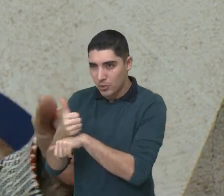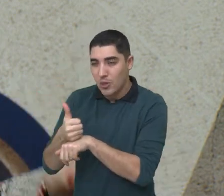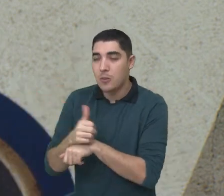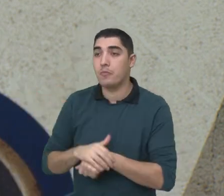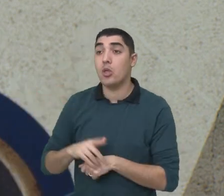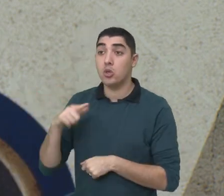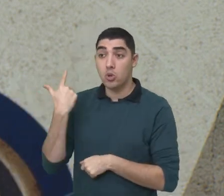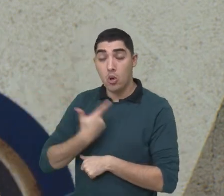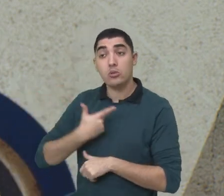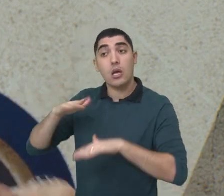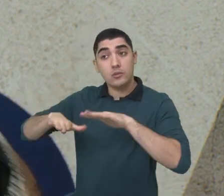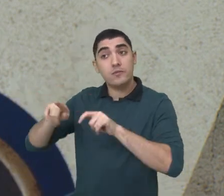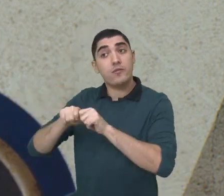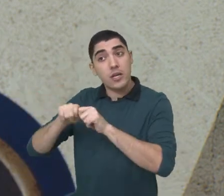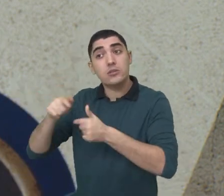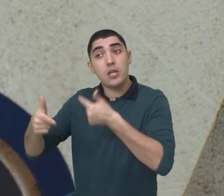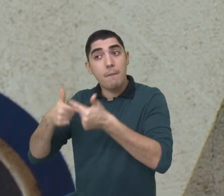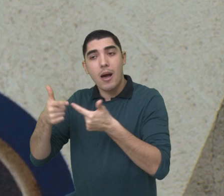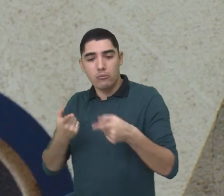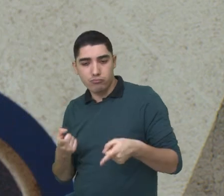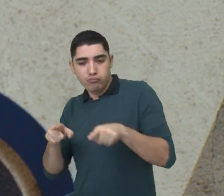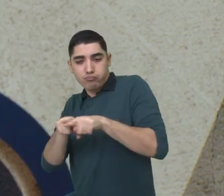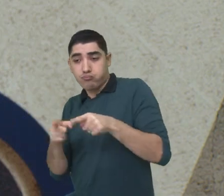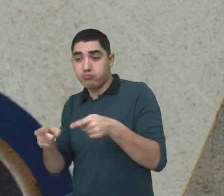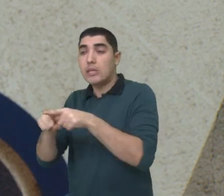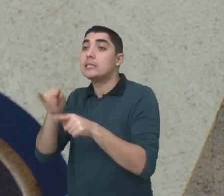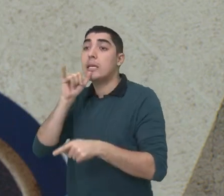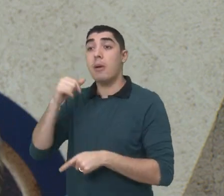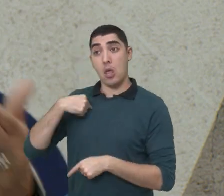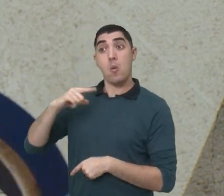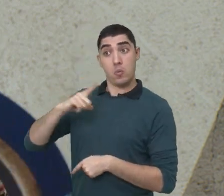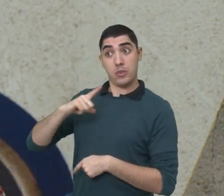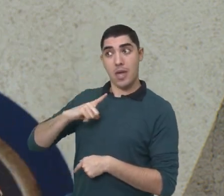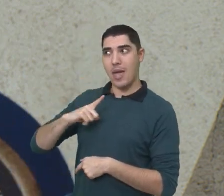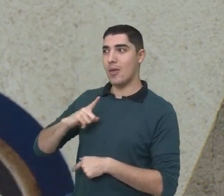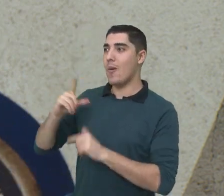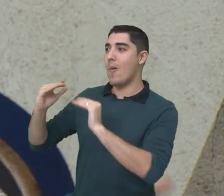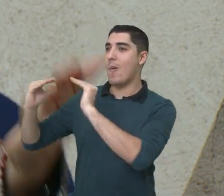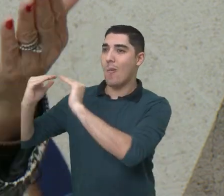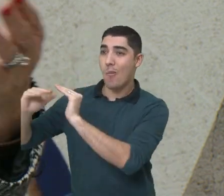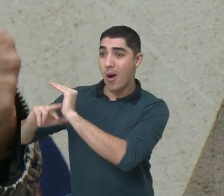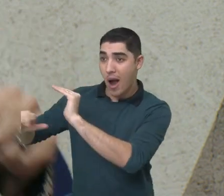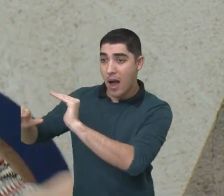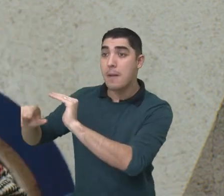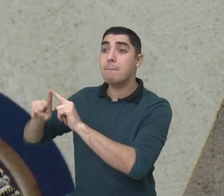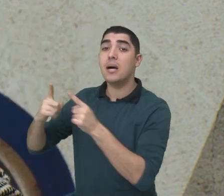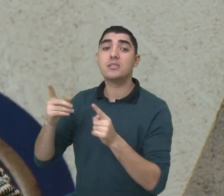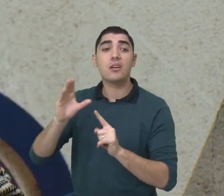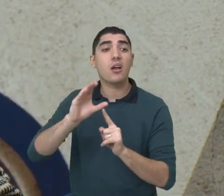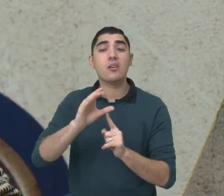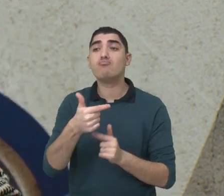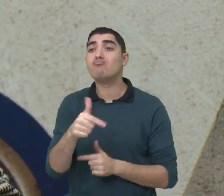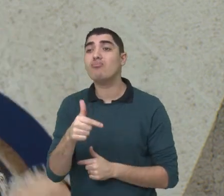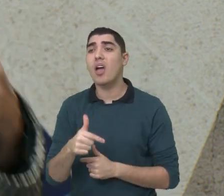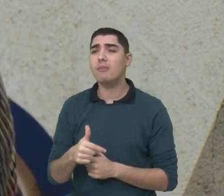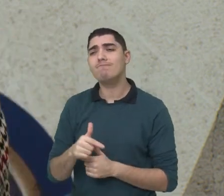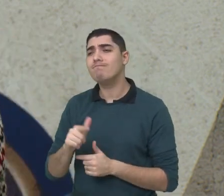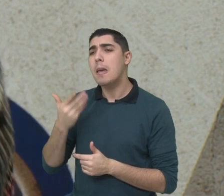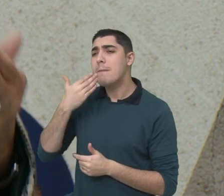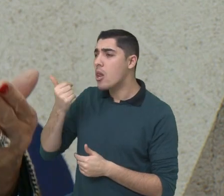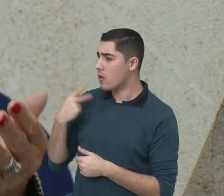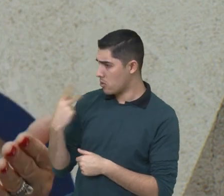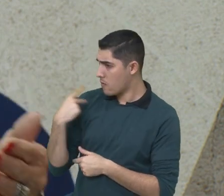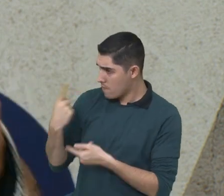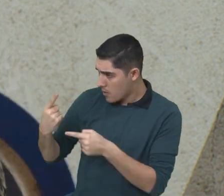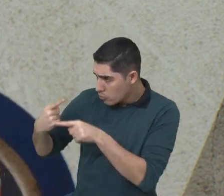trabalho em conjunto, porque se eu tenho um imóvel, mas eu não tenho cliente, vamos dividir? Vamos? Então, eu